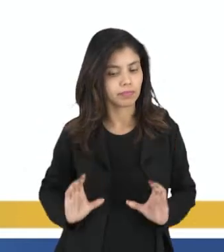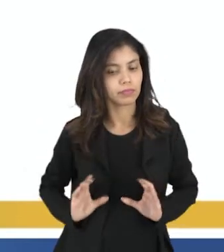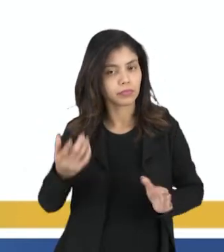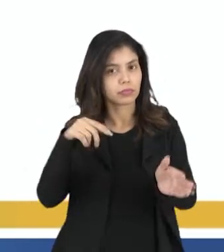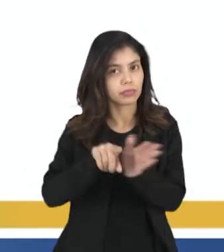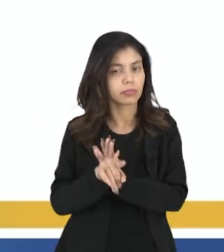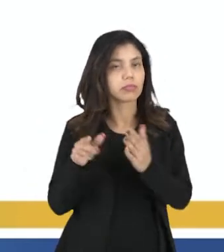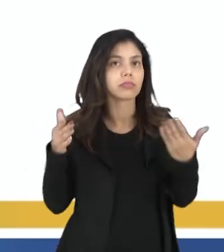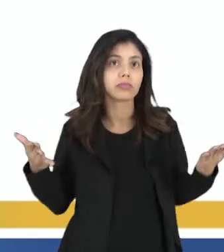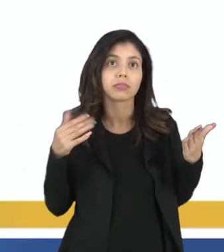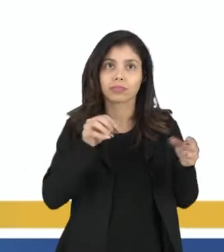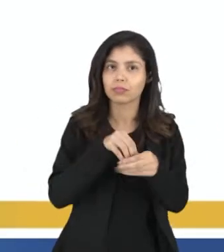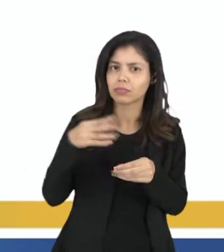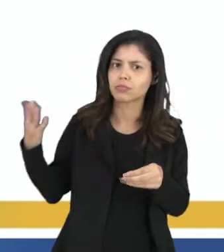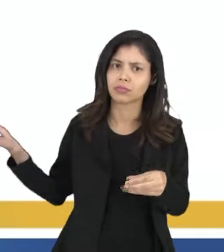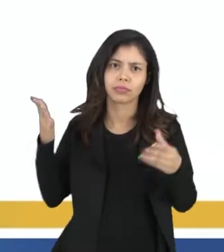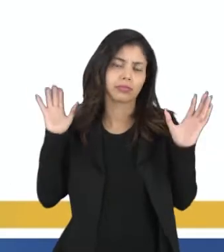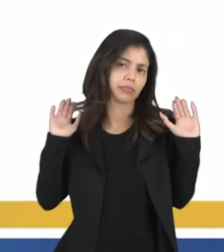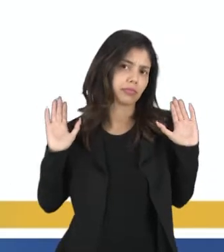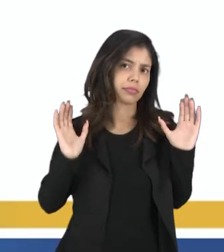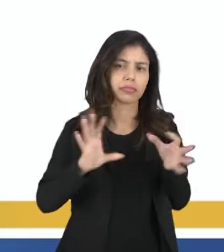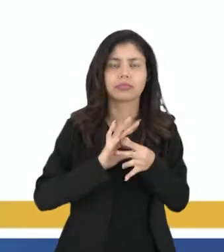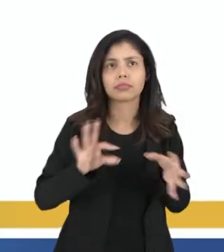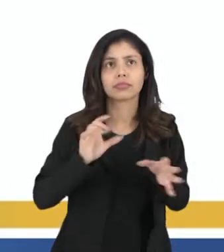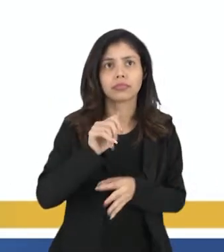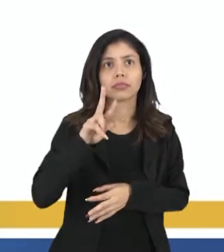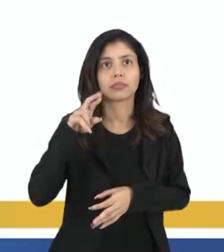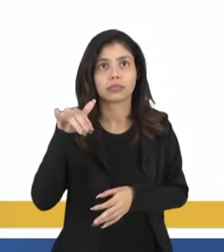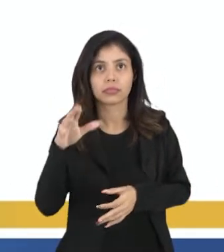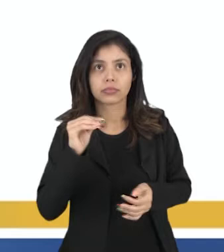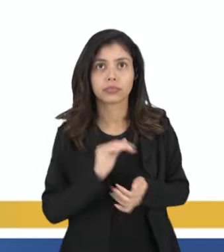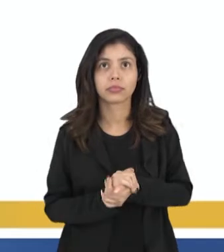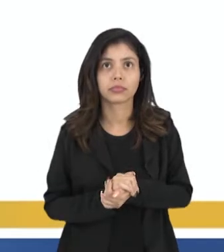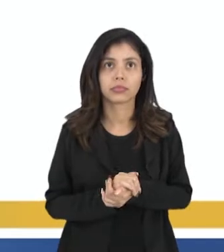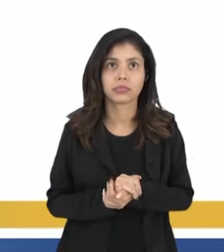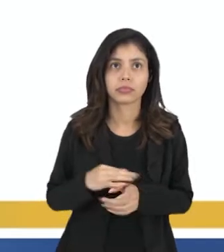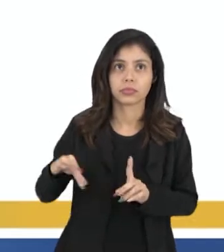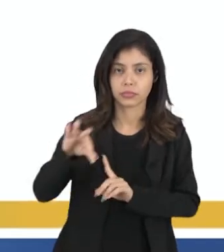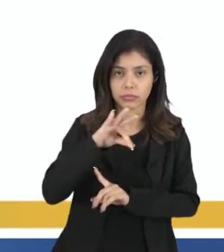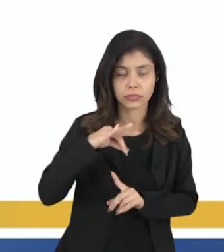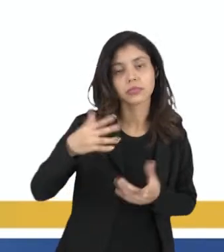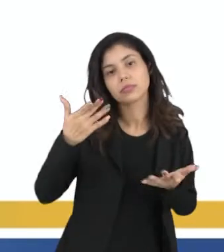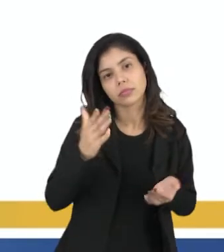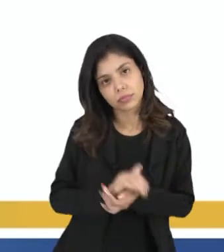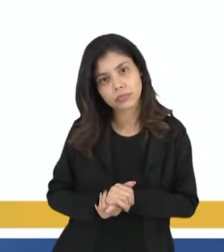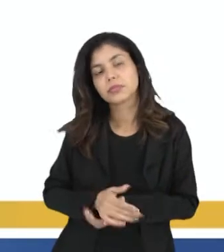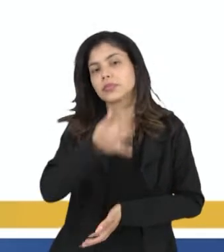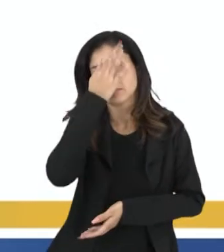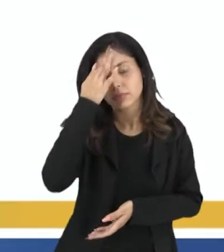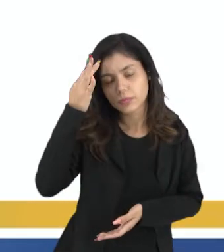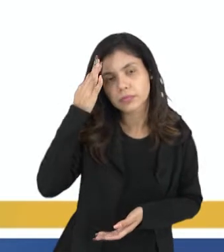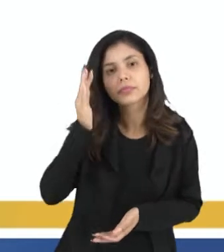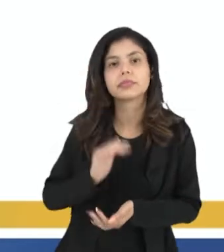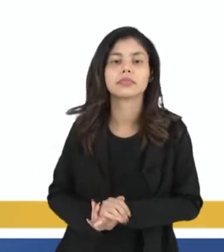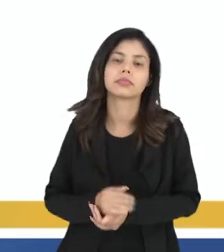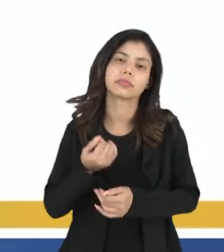uma questão que está fora do Montesquieu, porque quem trabalha com livre-arbítrio é Santo Agostinho de Hipona, né, que foi um filósofo